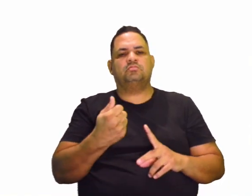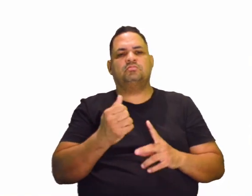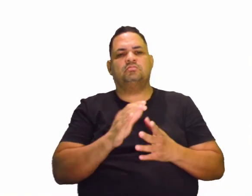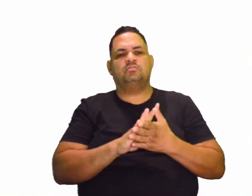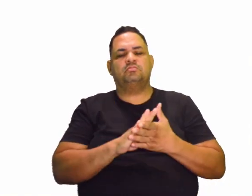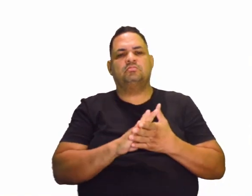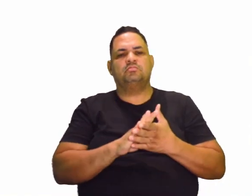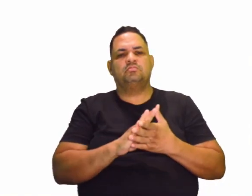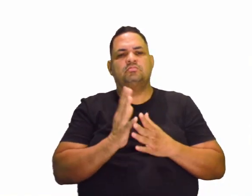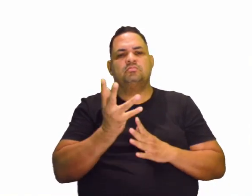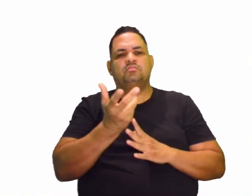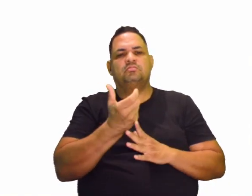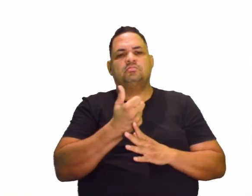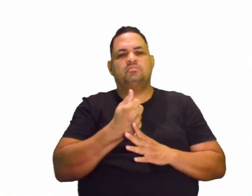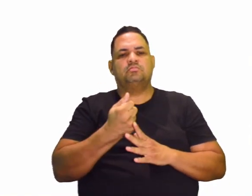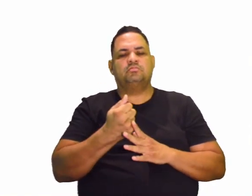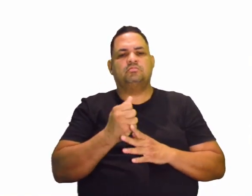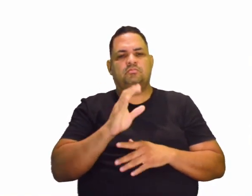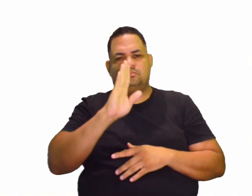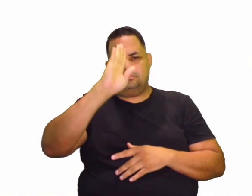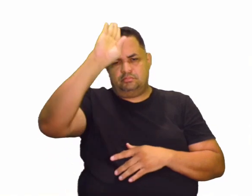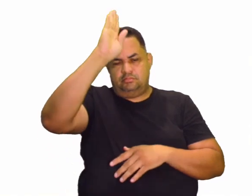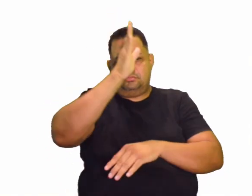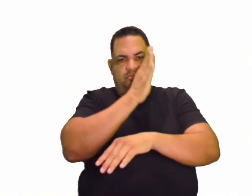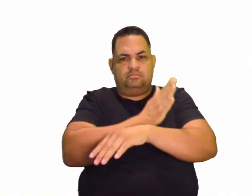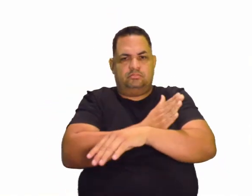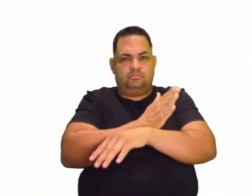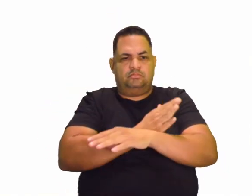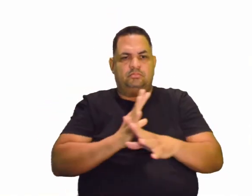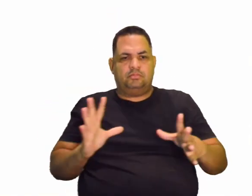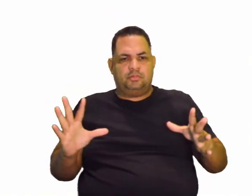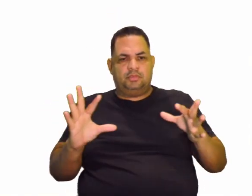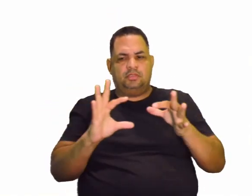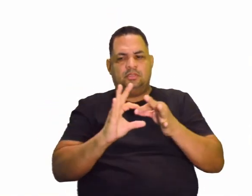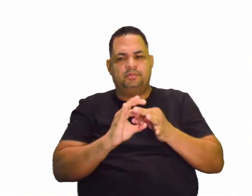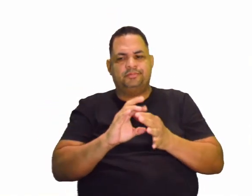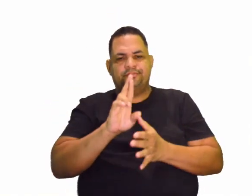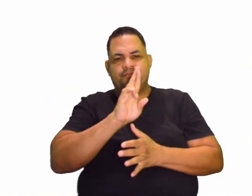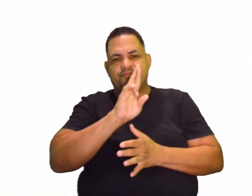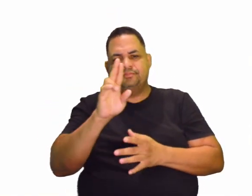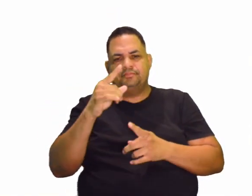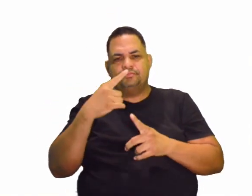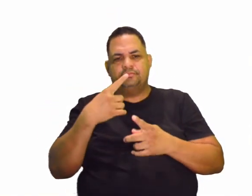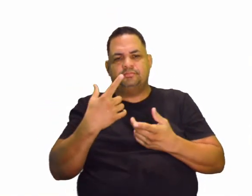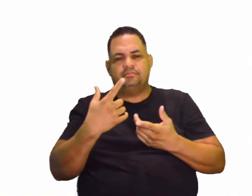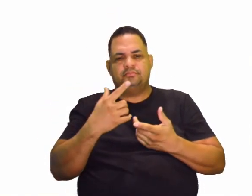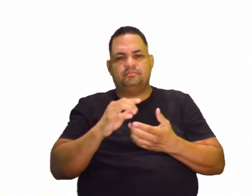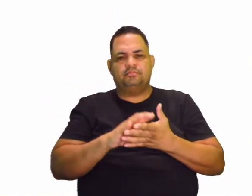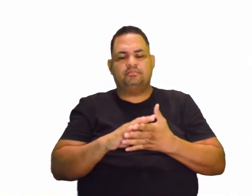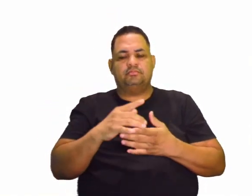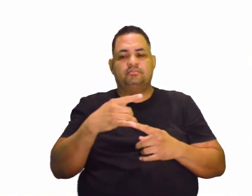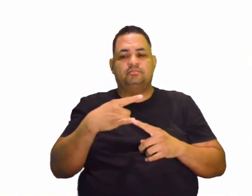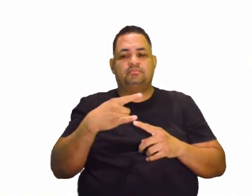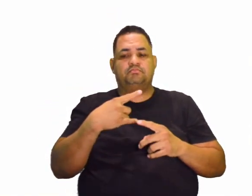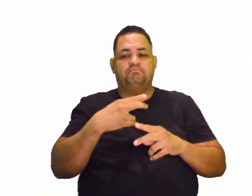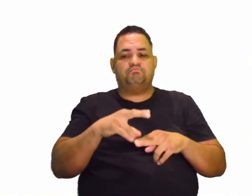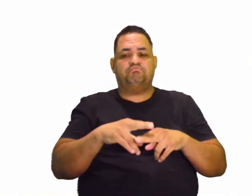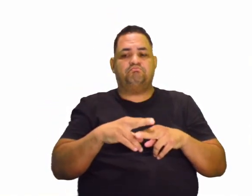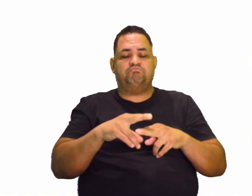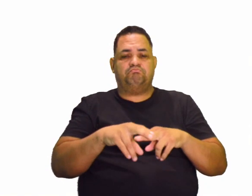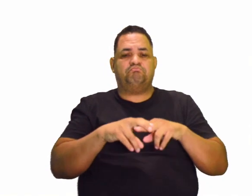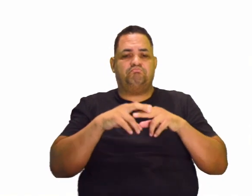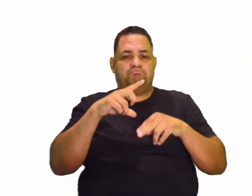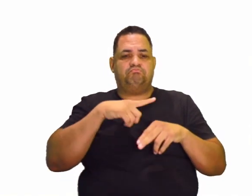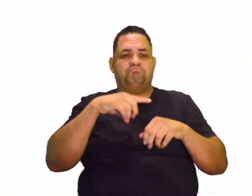medieval, propriamente dita, conecta-se com a religião. Por quê? Observamos isso nas esculturas,